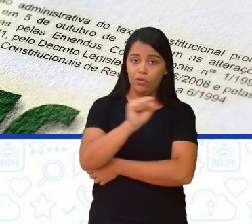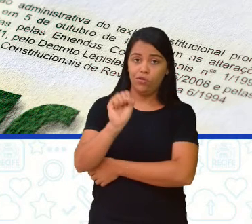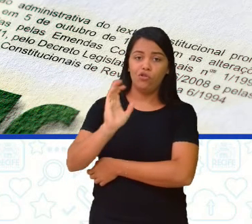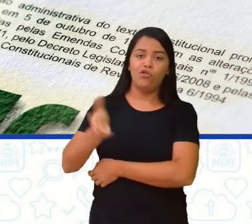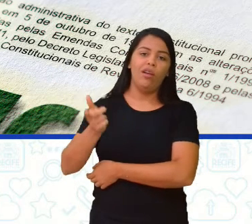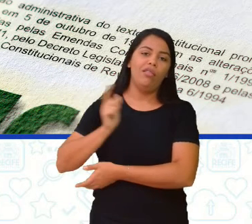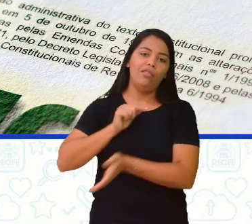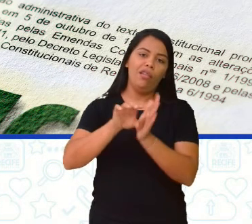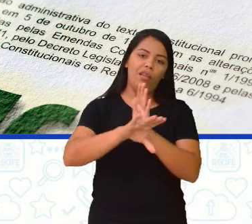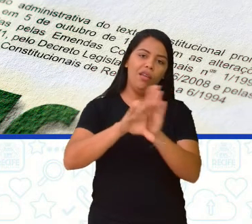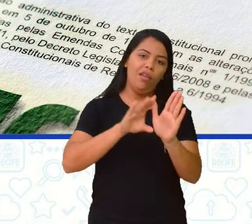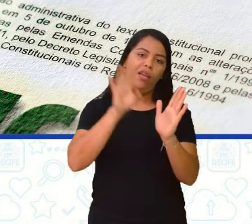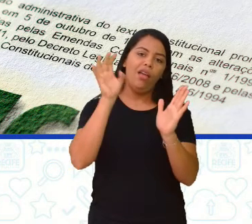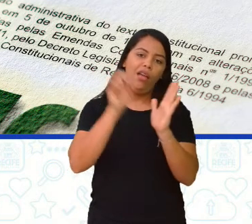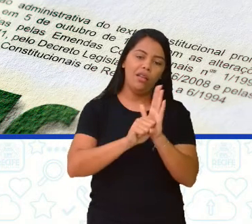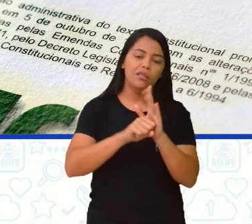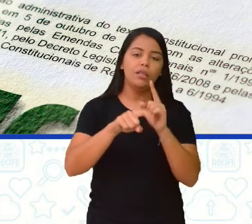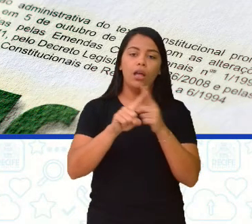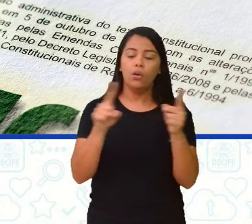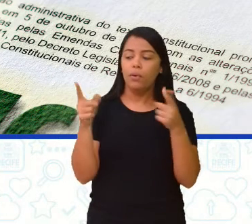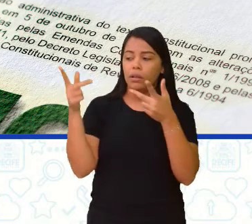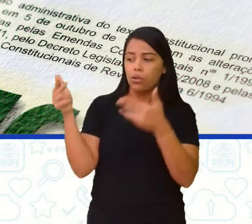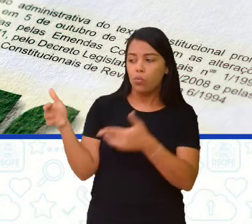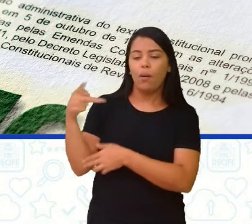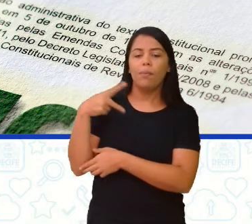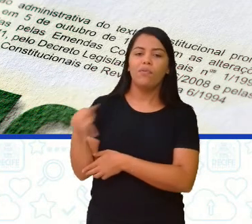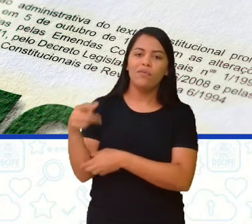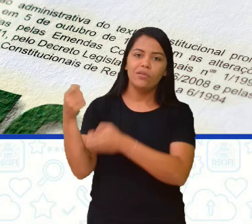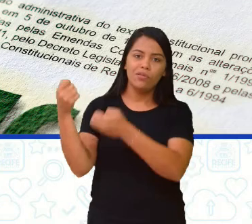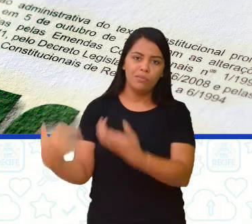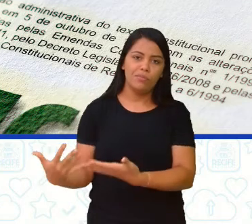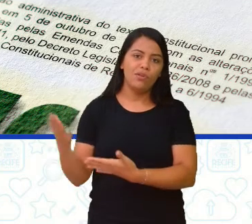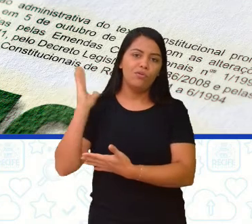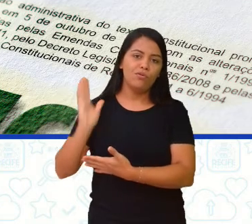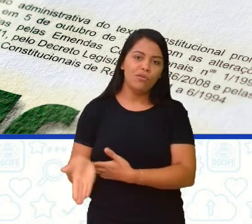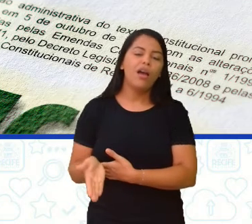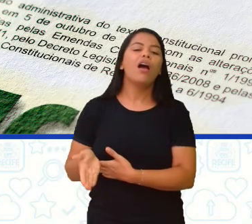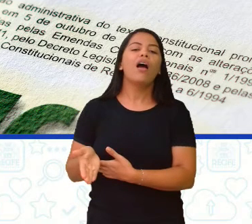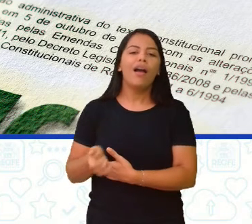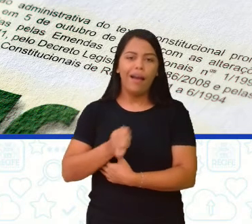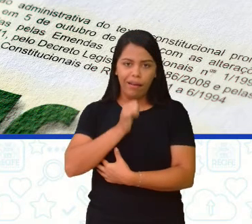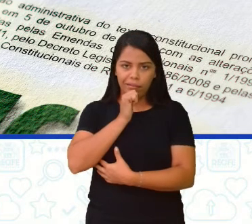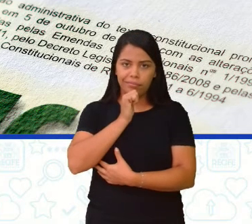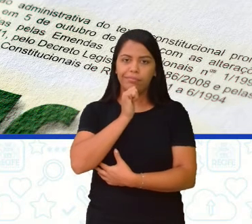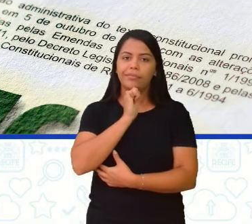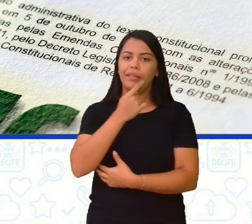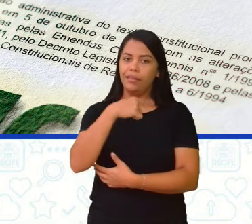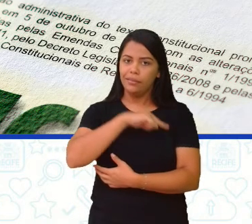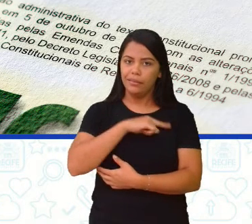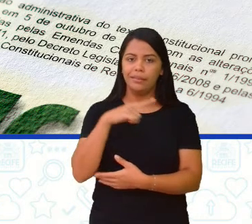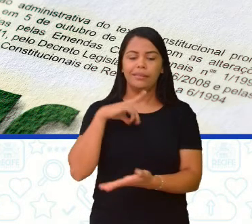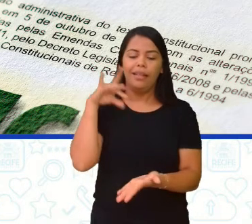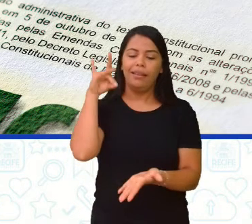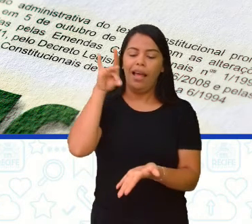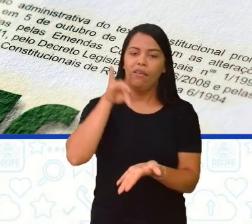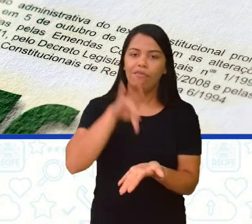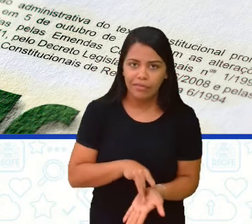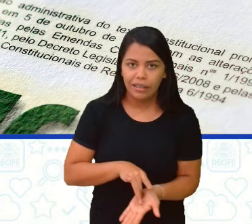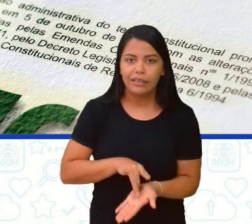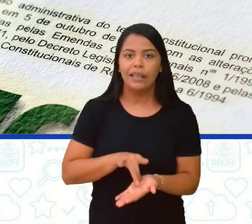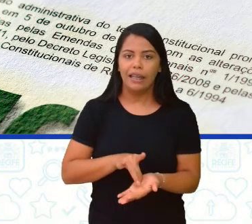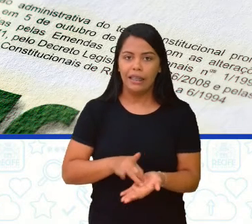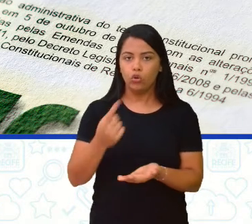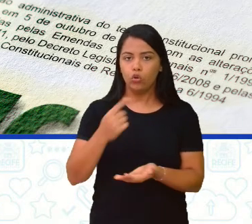professora Vanessa aqui já falou para a gente, já destrinchou sobre esse assunto, né? Que a realidade do